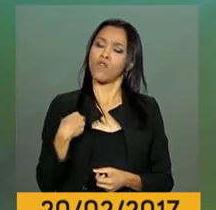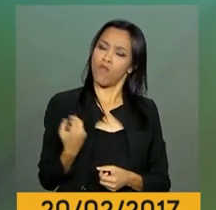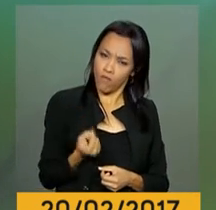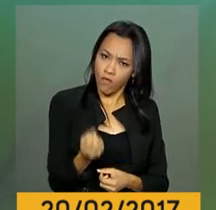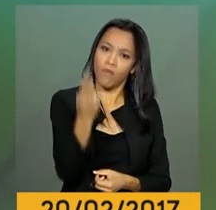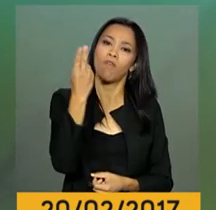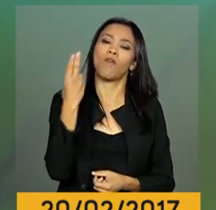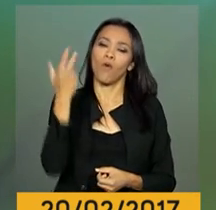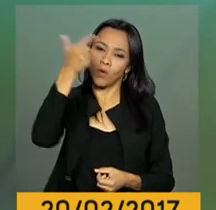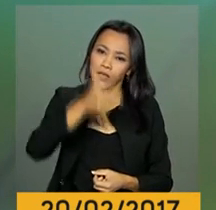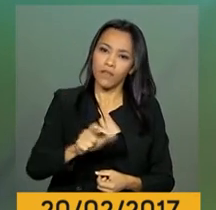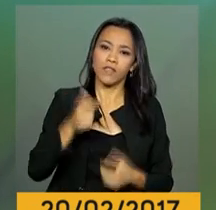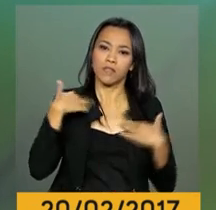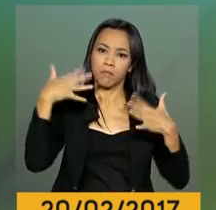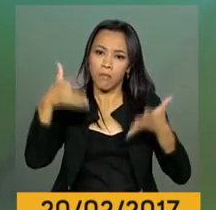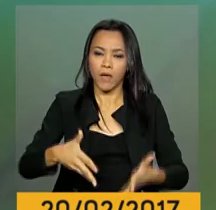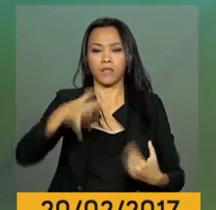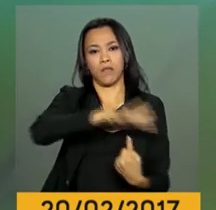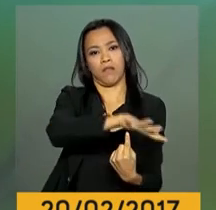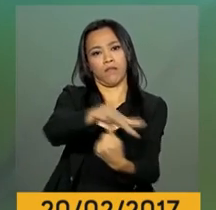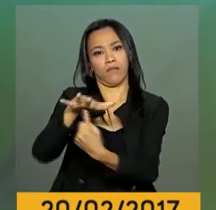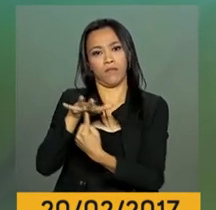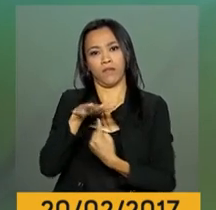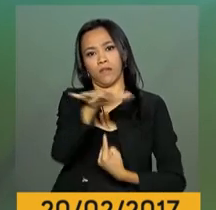mais uma vez,